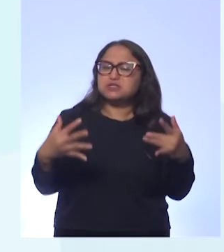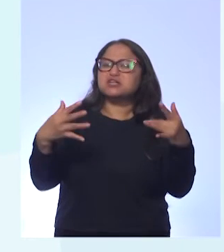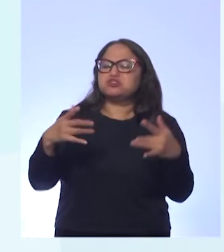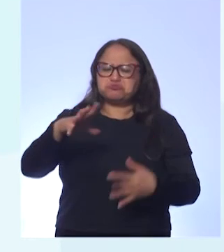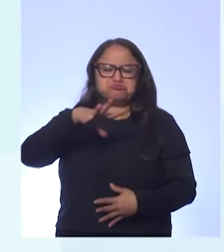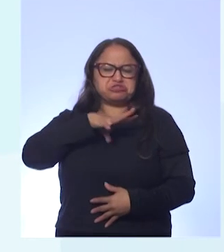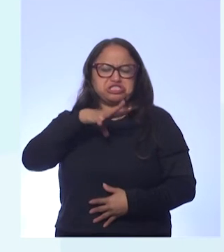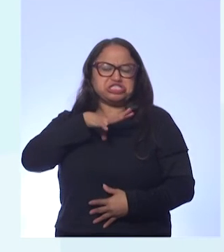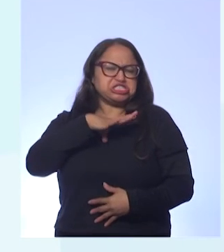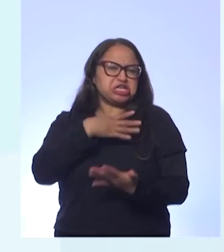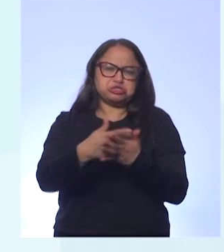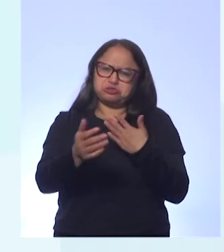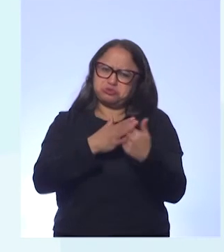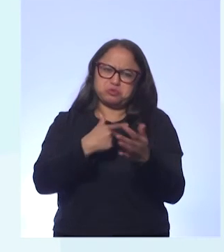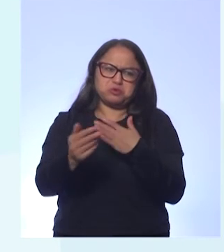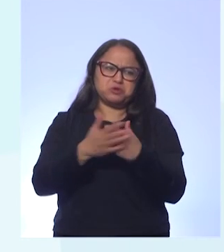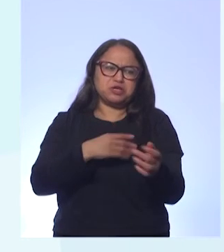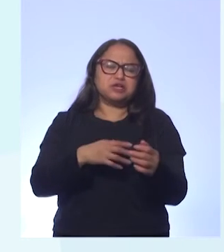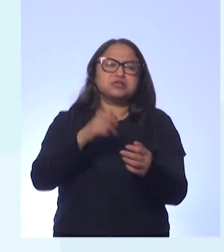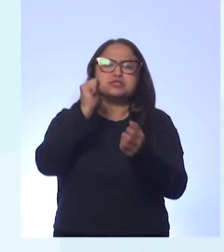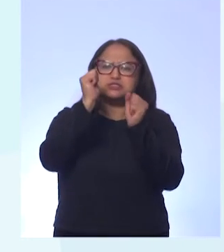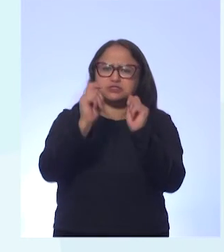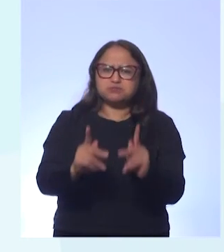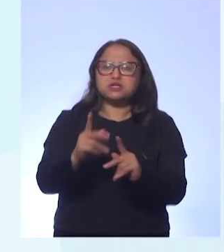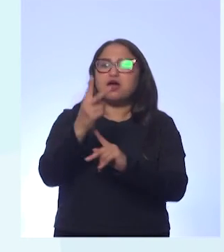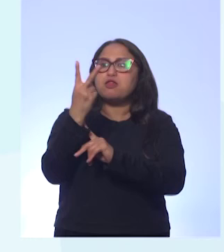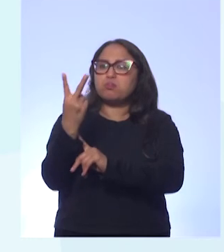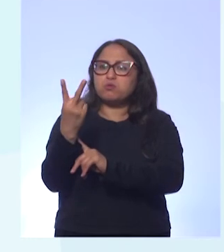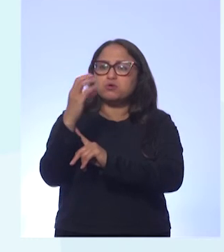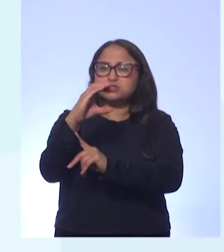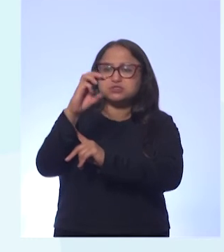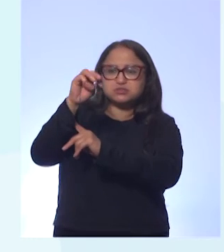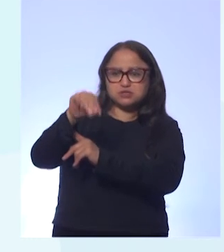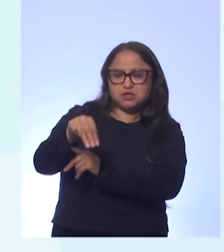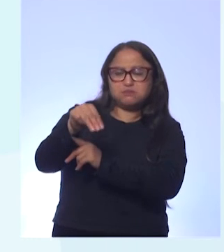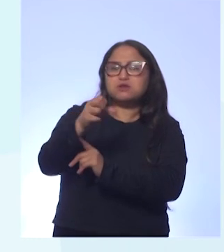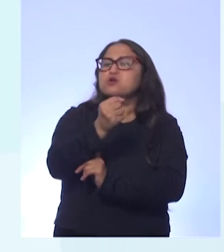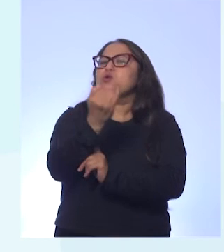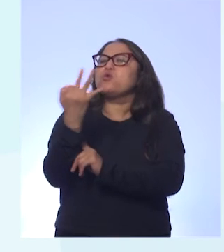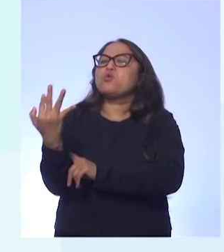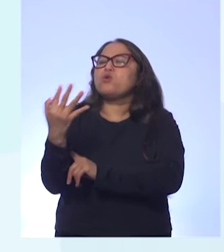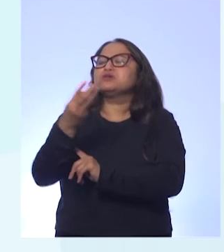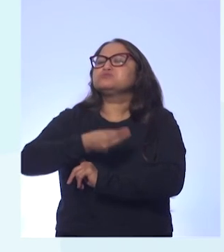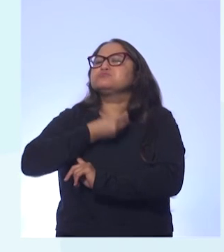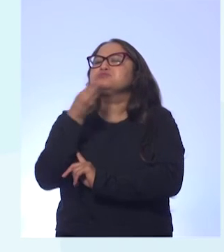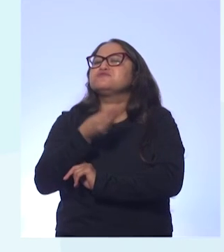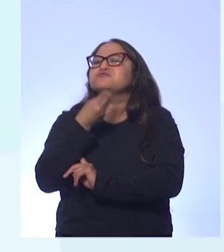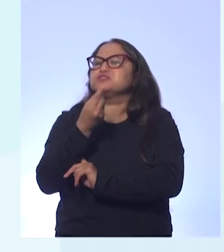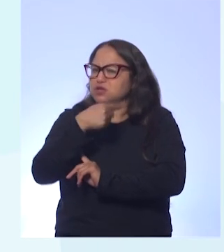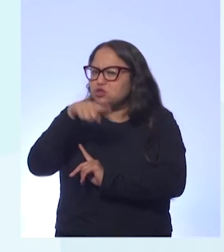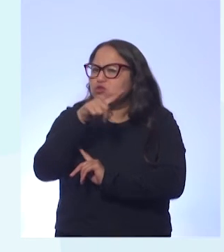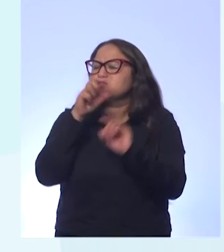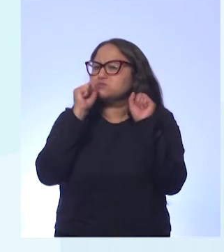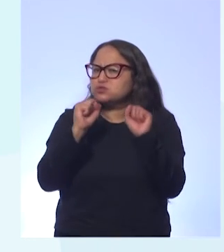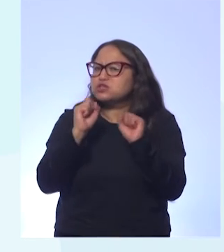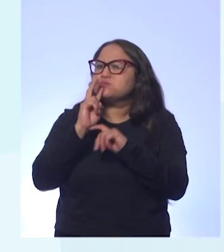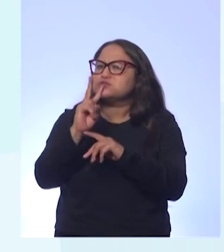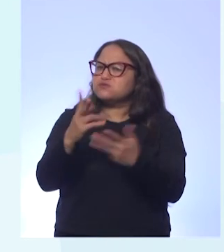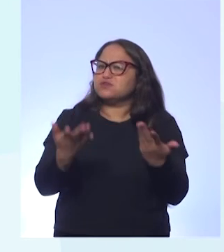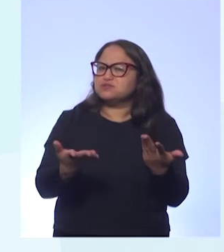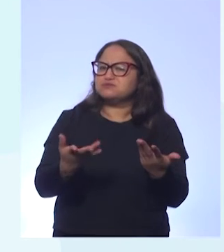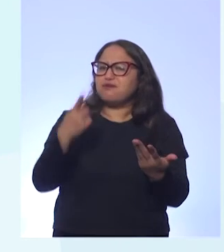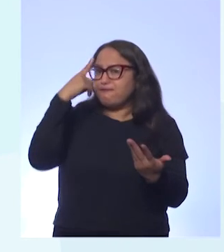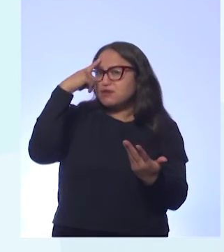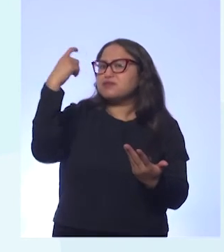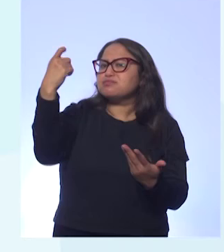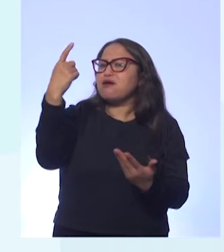qualquer, lá no mapa está dizendo que tem 2 centímetros, né? Quanto vale isso na vida real? É nessa ideia